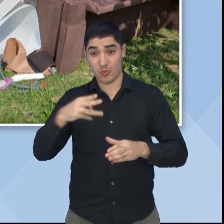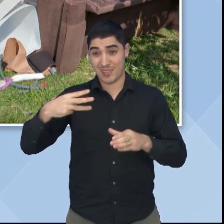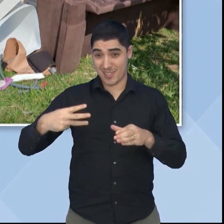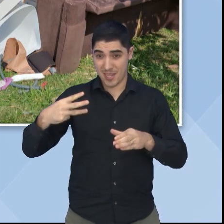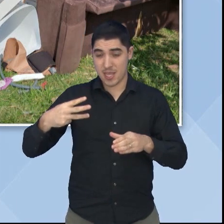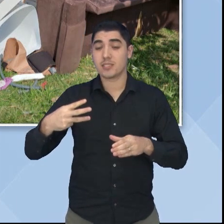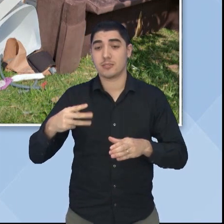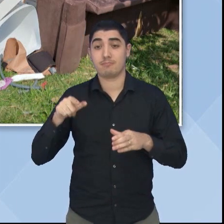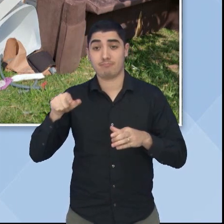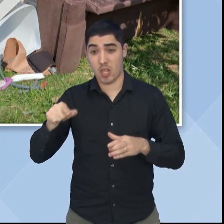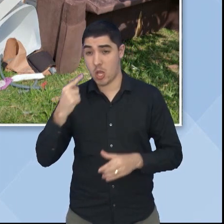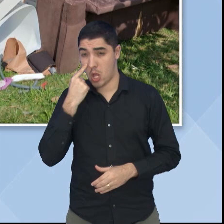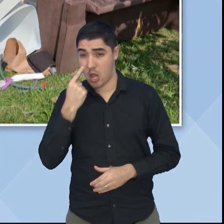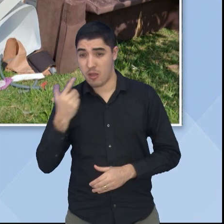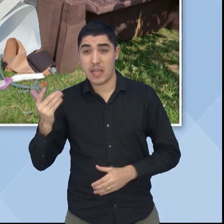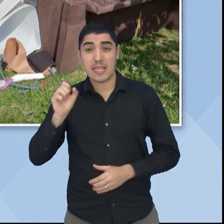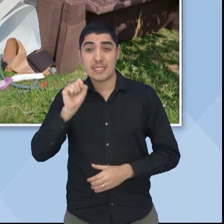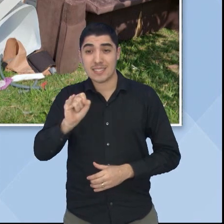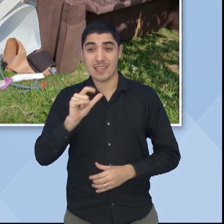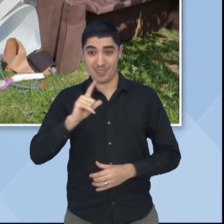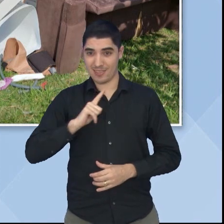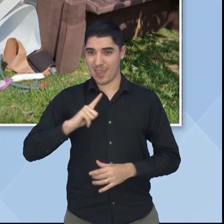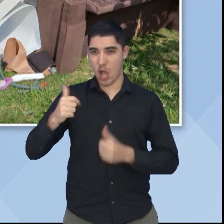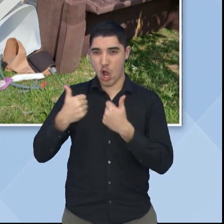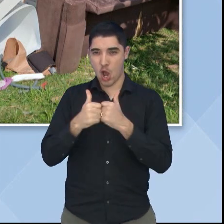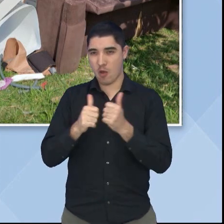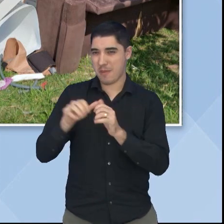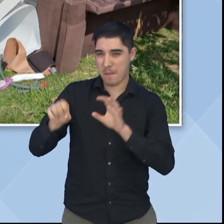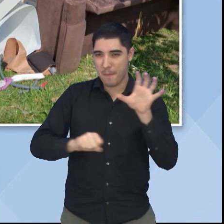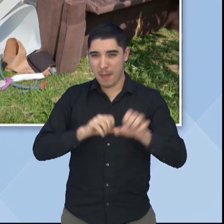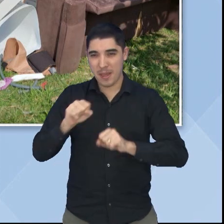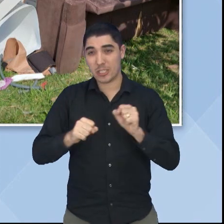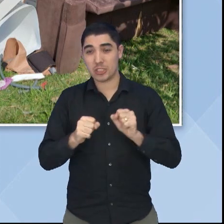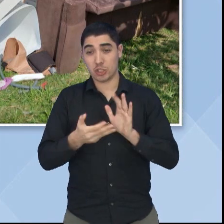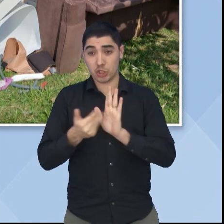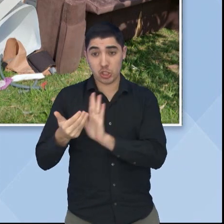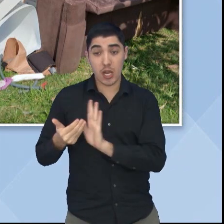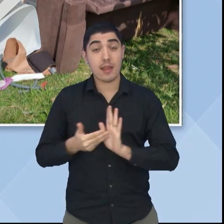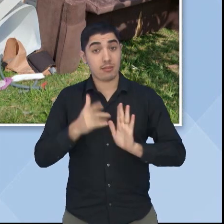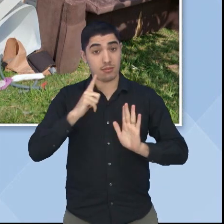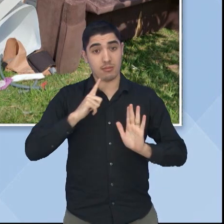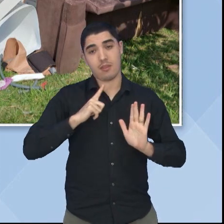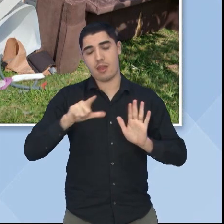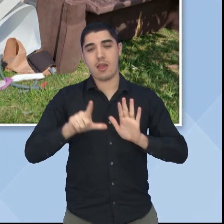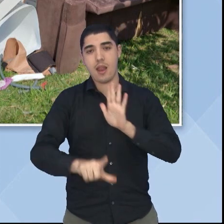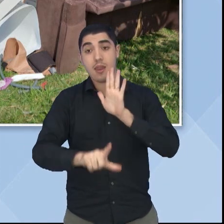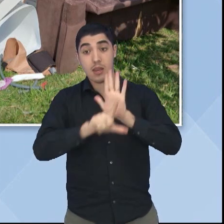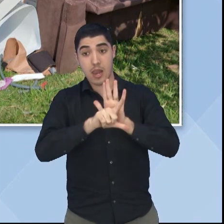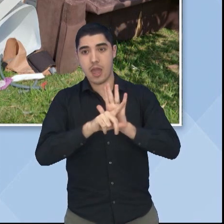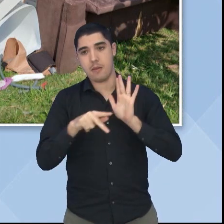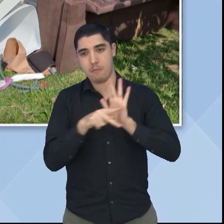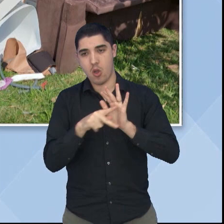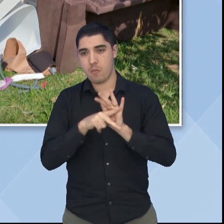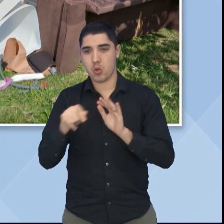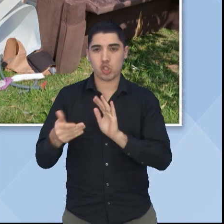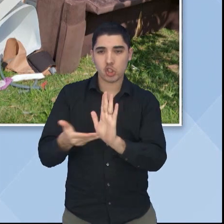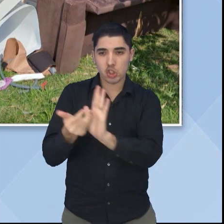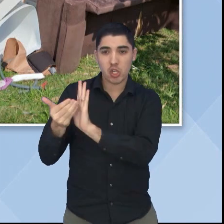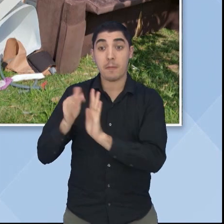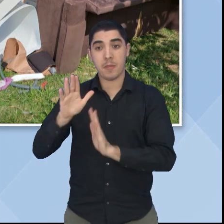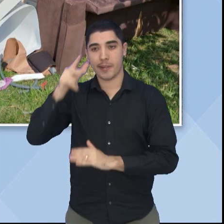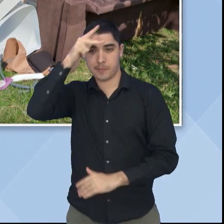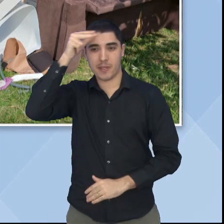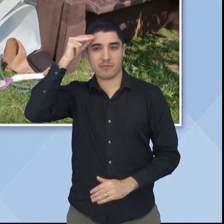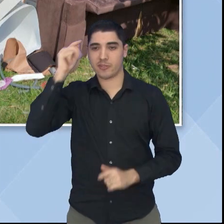tivesse funcionando o catatreco, não tinha isso no lixo, mas eles pararam. Tem uma lei municipal do catatreco, mas a prefeitura não faz mais.